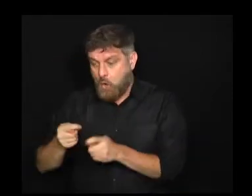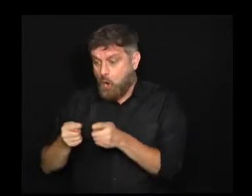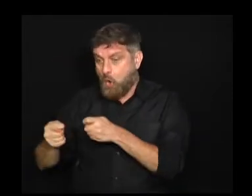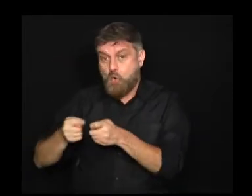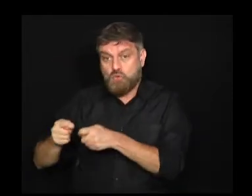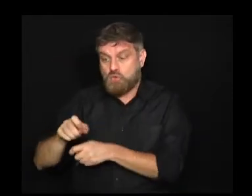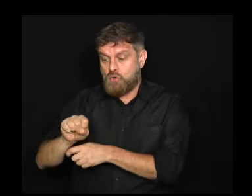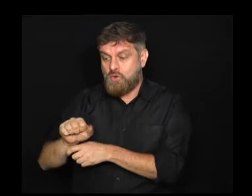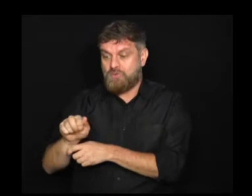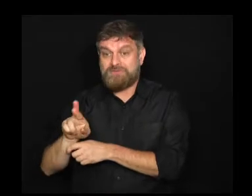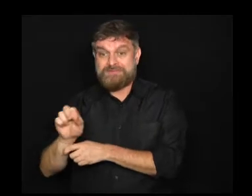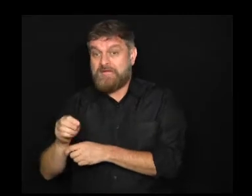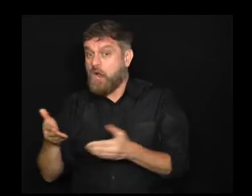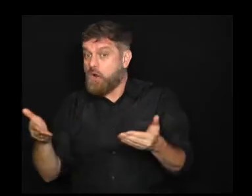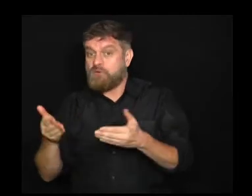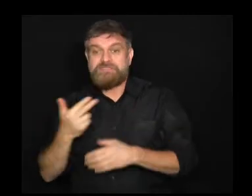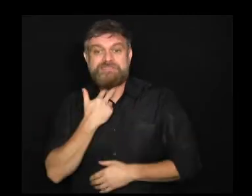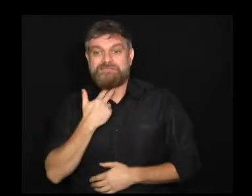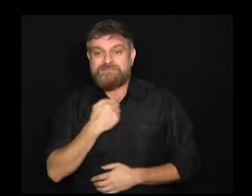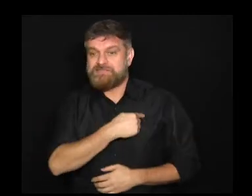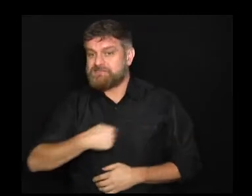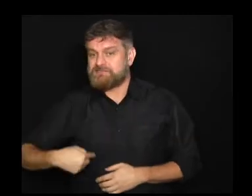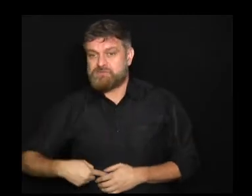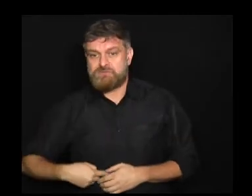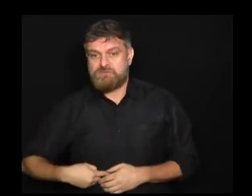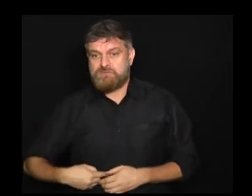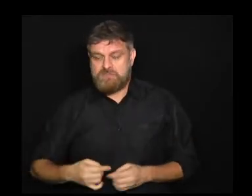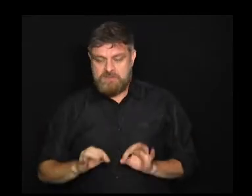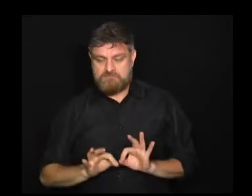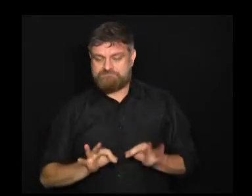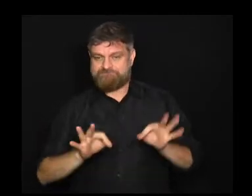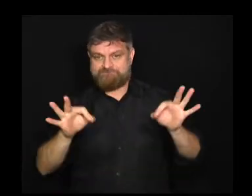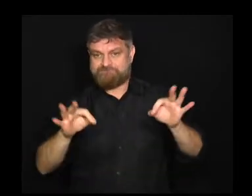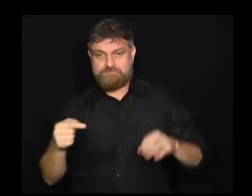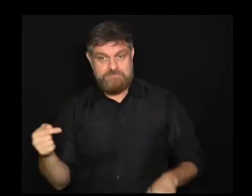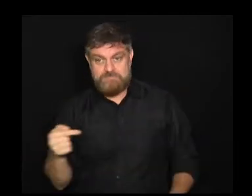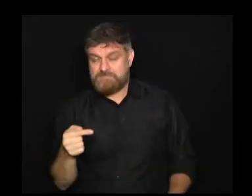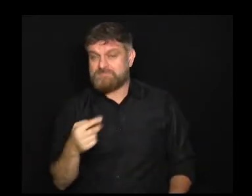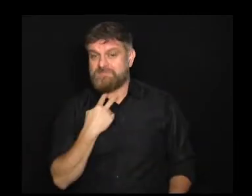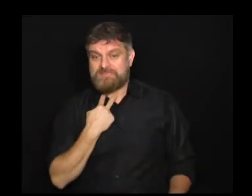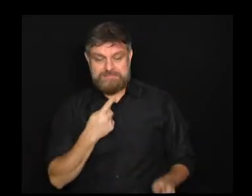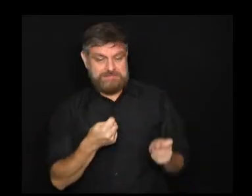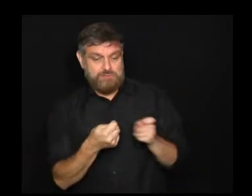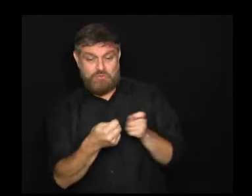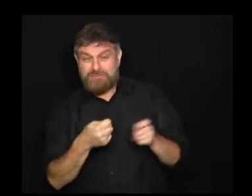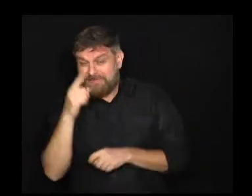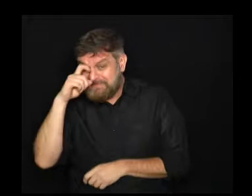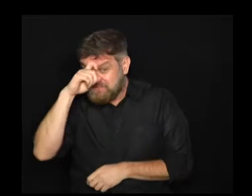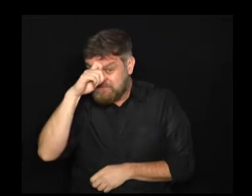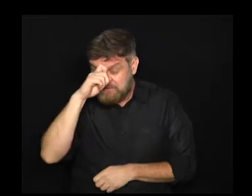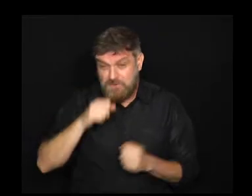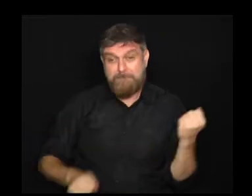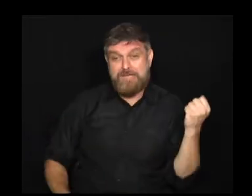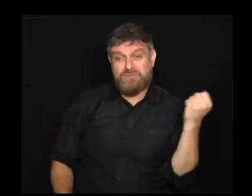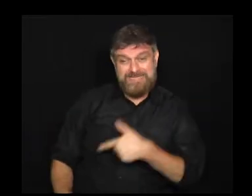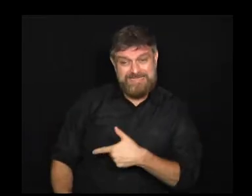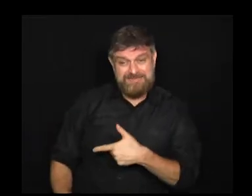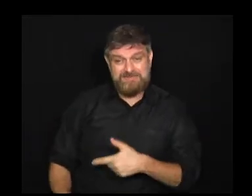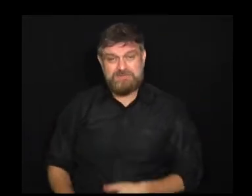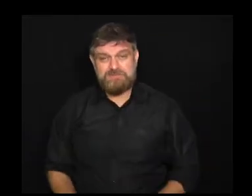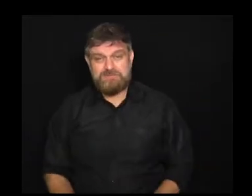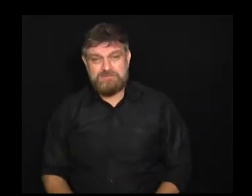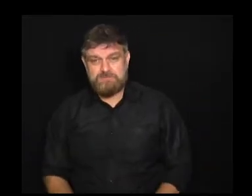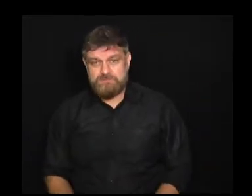SARS, controlar o atual MERS-CoV. Isso são vários motivos. Primeiro, MERS-CoV não, desculpa, o atual coronavírus.